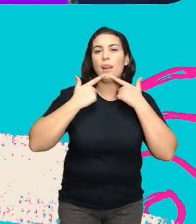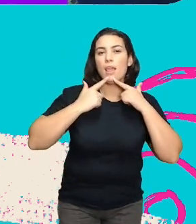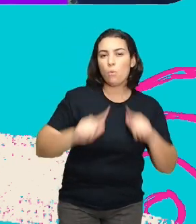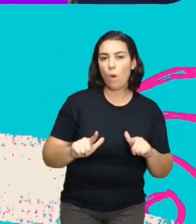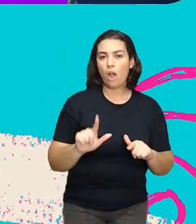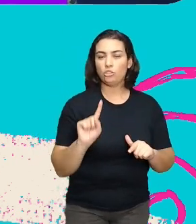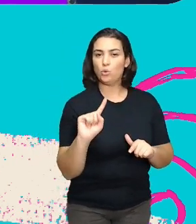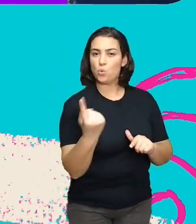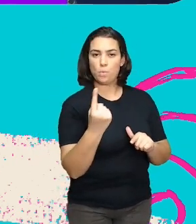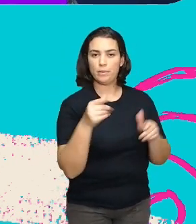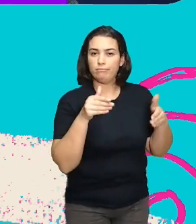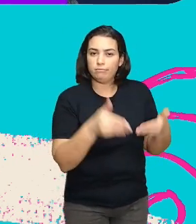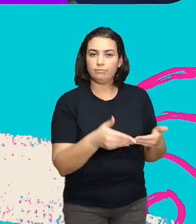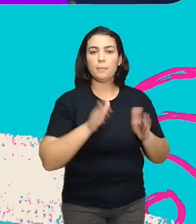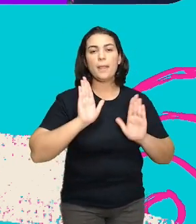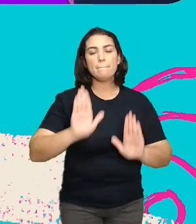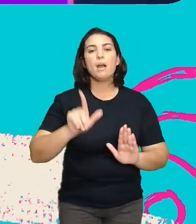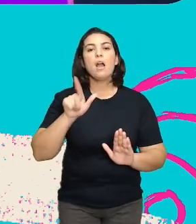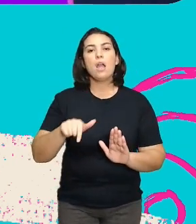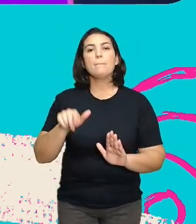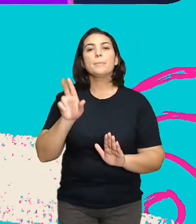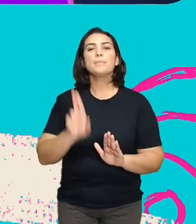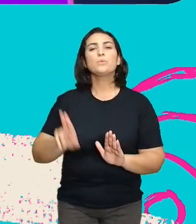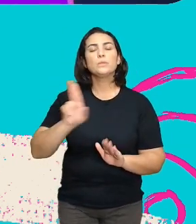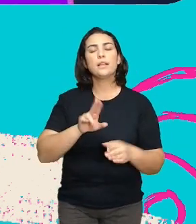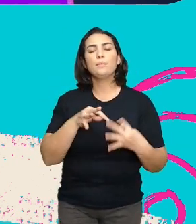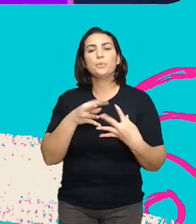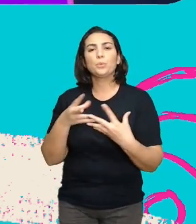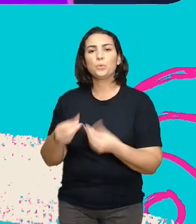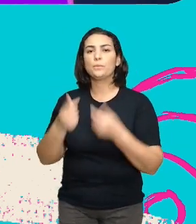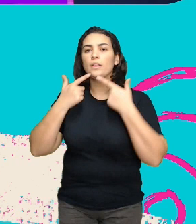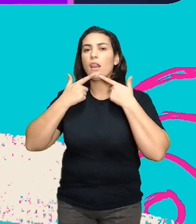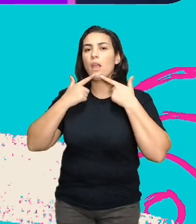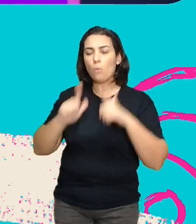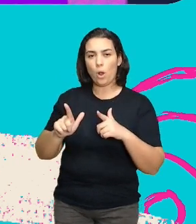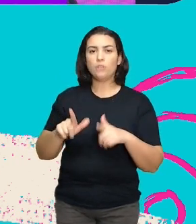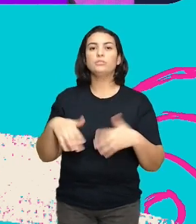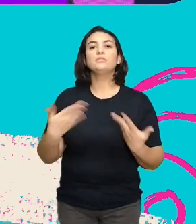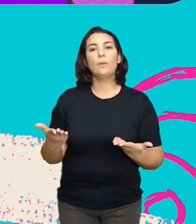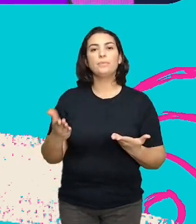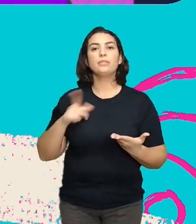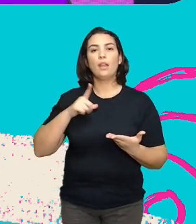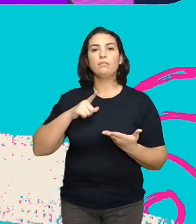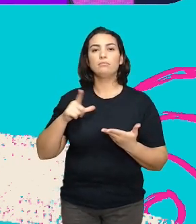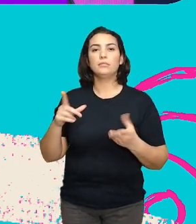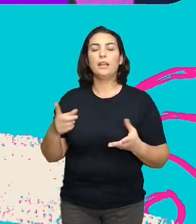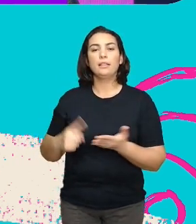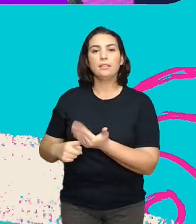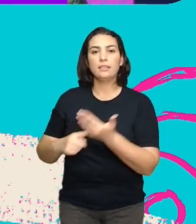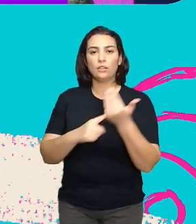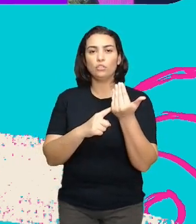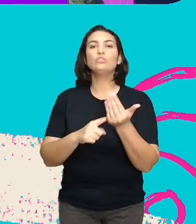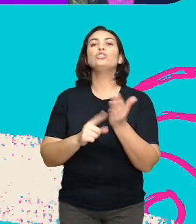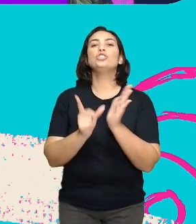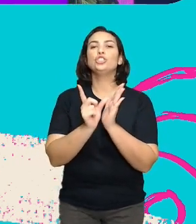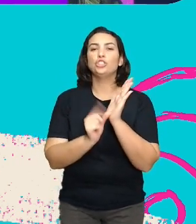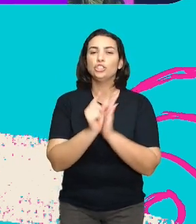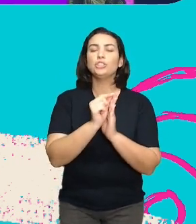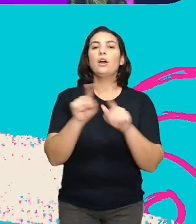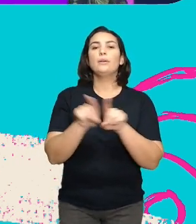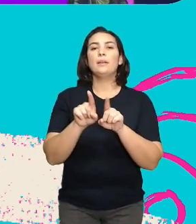mecânica, mas do uso crítico dessas linguagens, né? Então, tecnologias digitais e internet como espaço social,